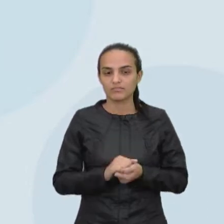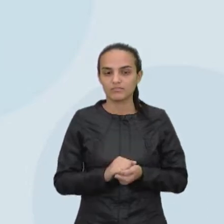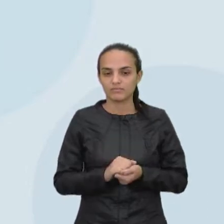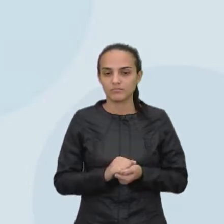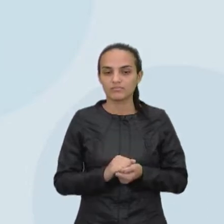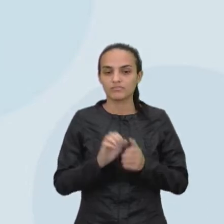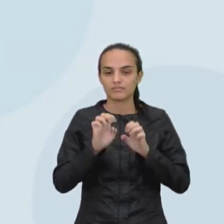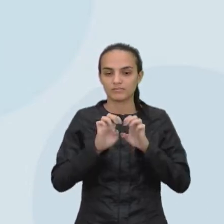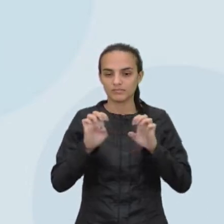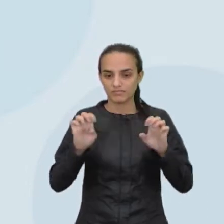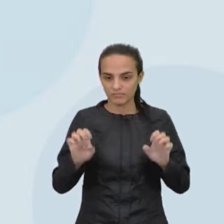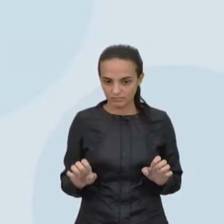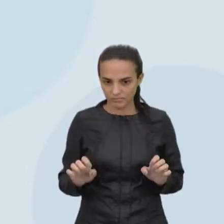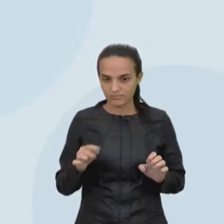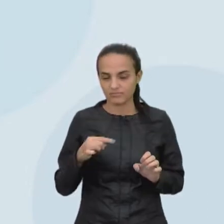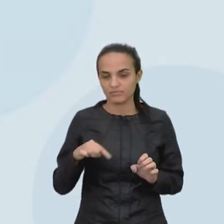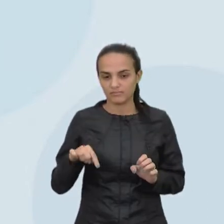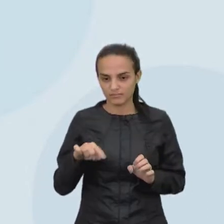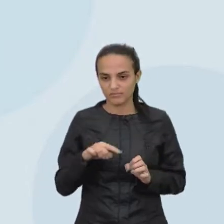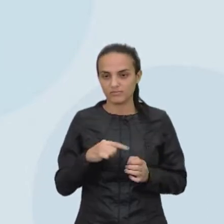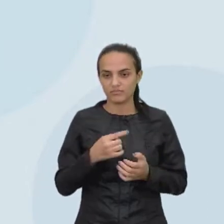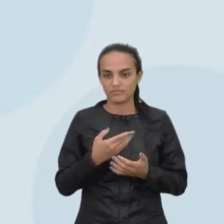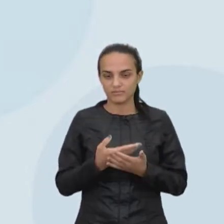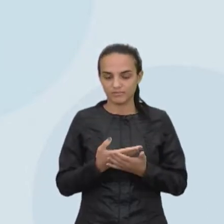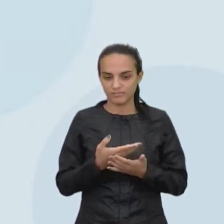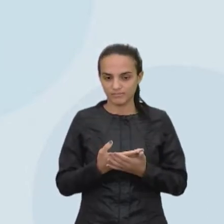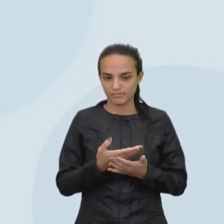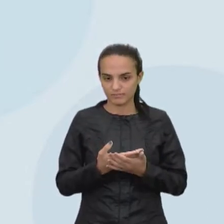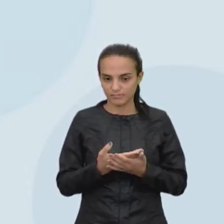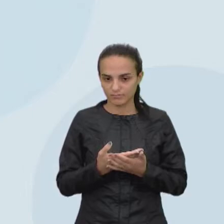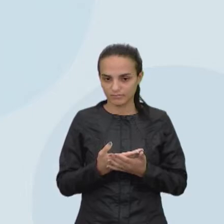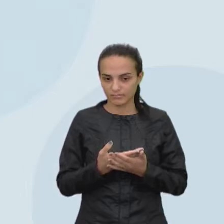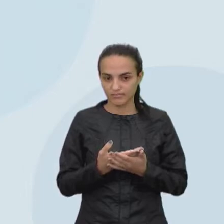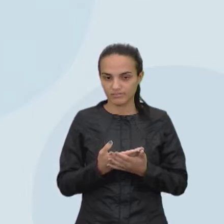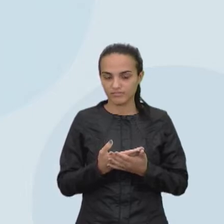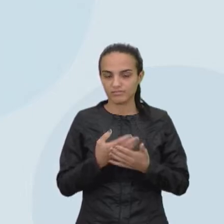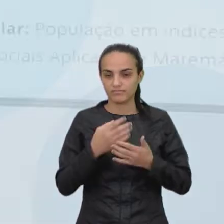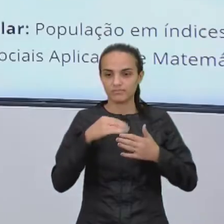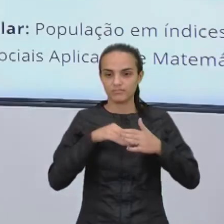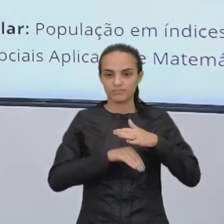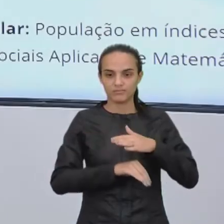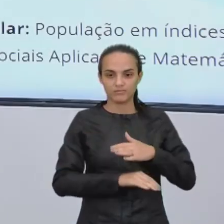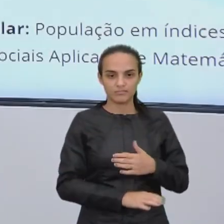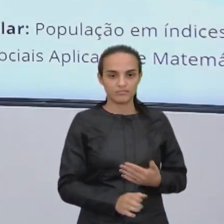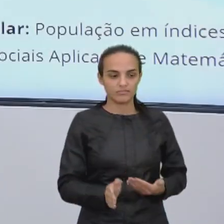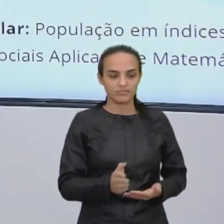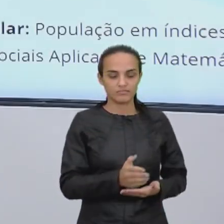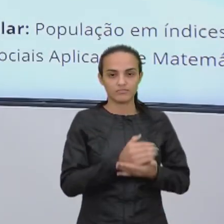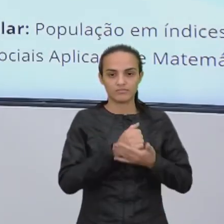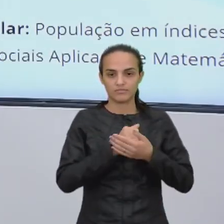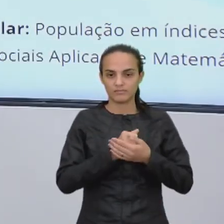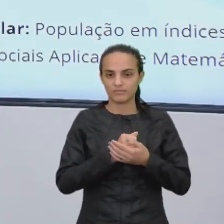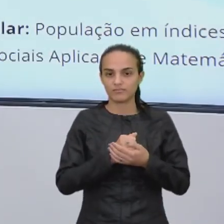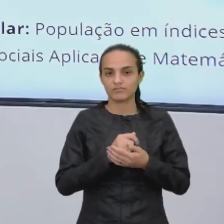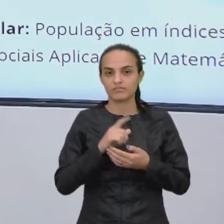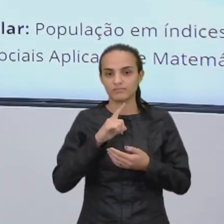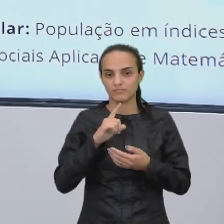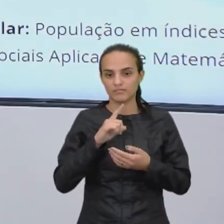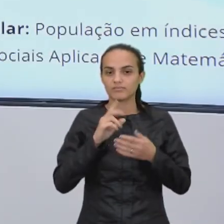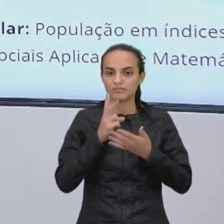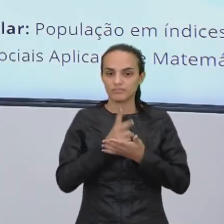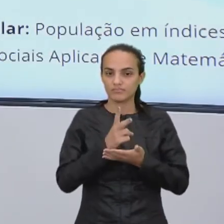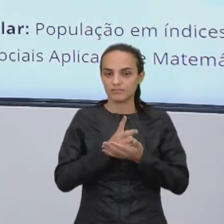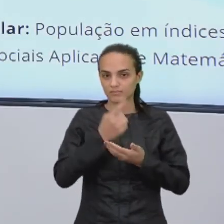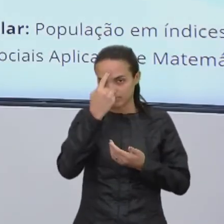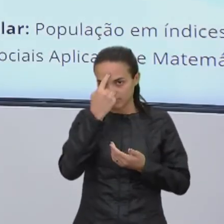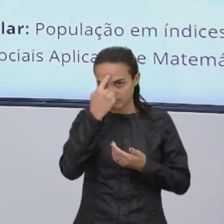estrutura aí da nossa aula. O próprio nome já é bem sugestivo, né? Coletando dados. Então, a ideia de coletar dados sugere aí sempre a